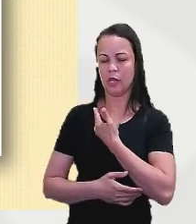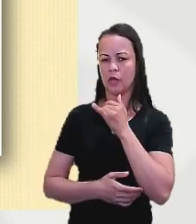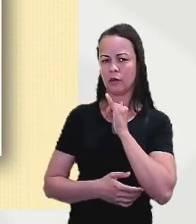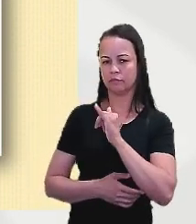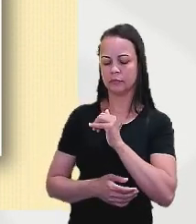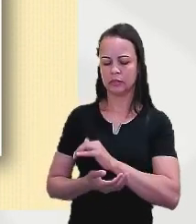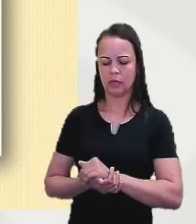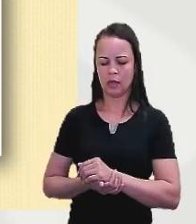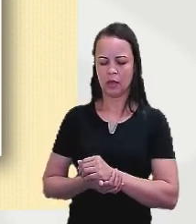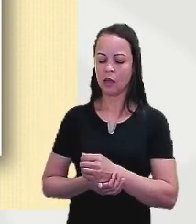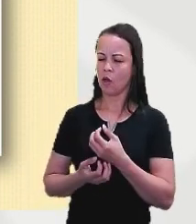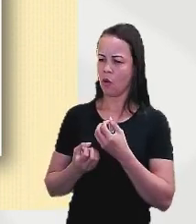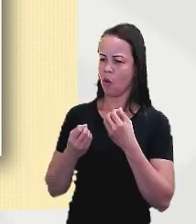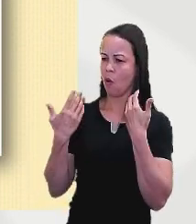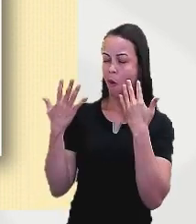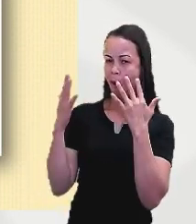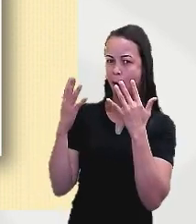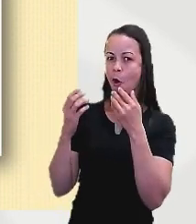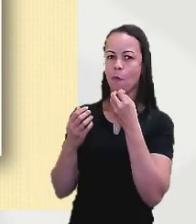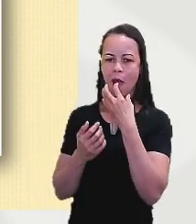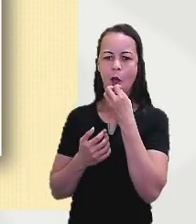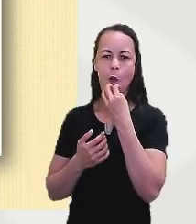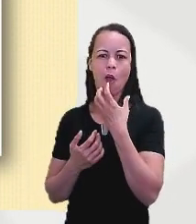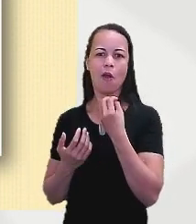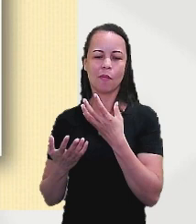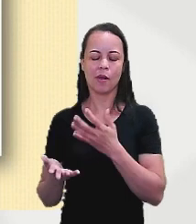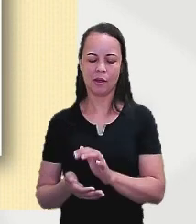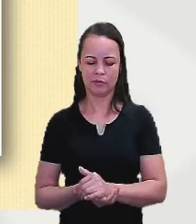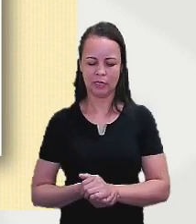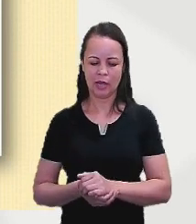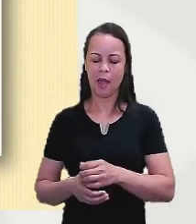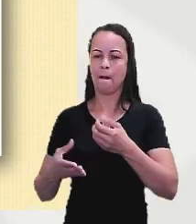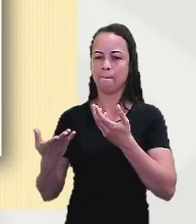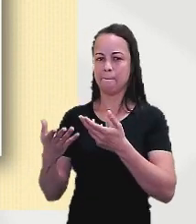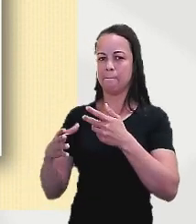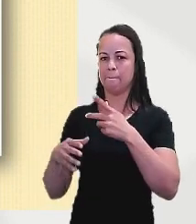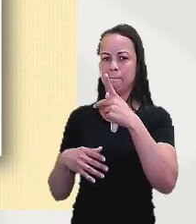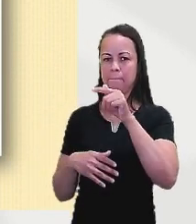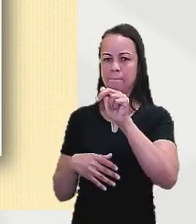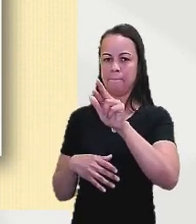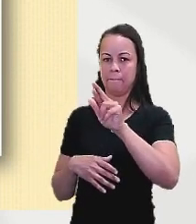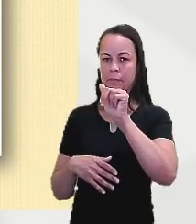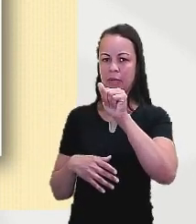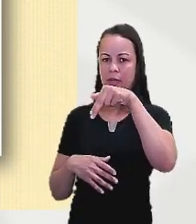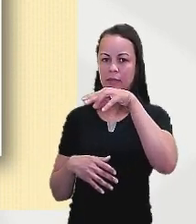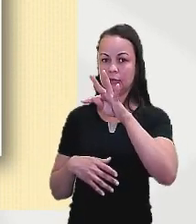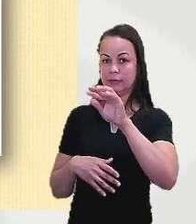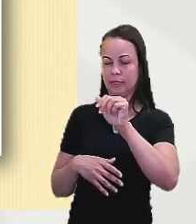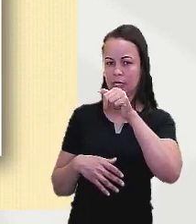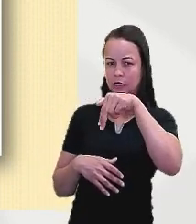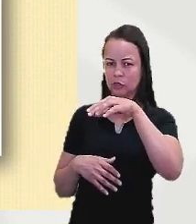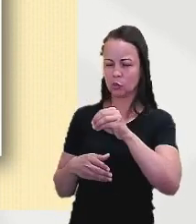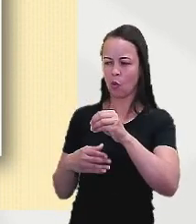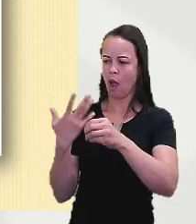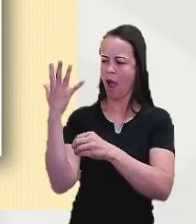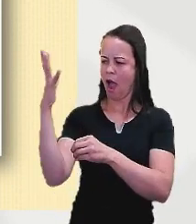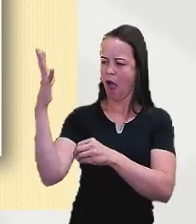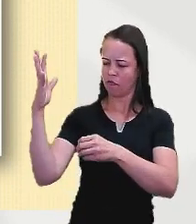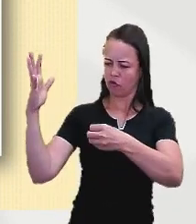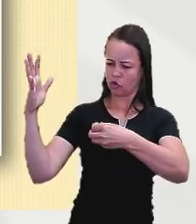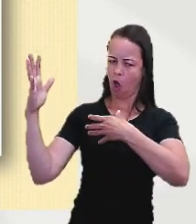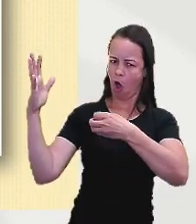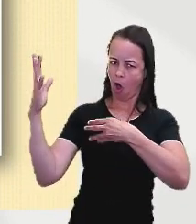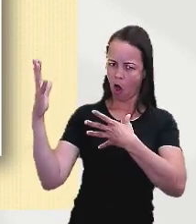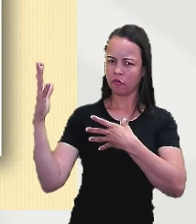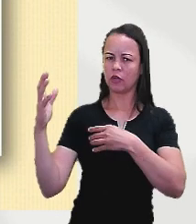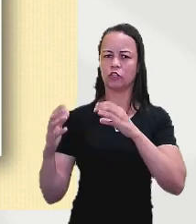oba, plantando, é o jeito que ele fala, tá? Plantando uma árvore nova, Chico. Uma árvore